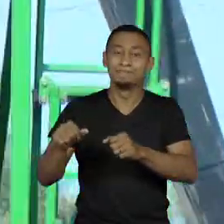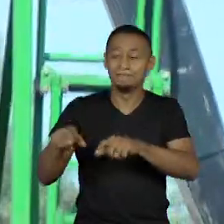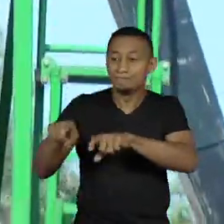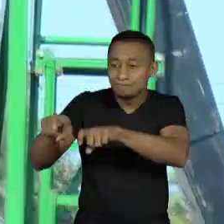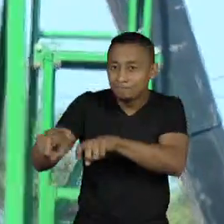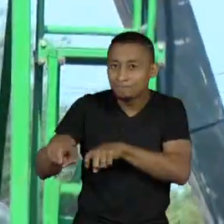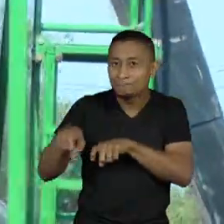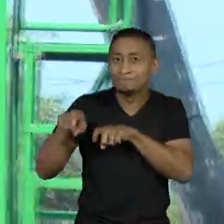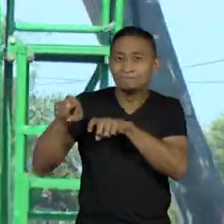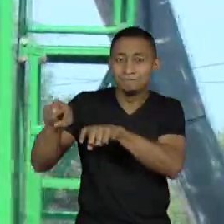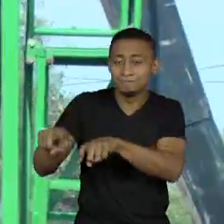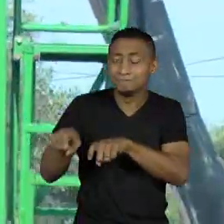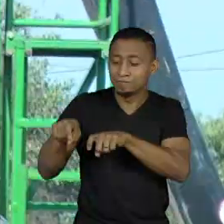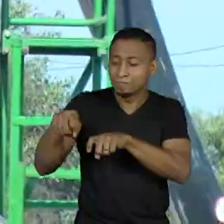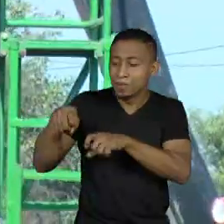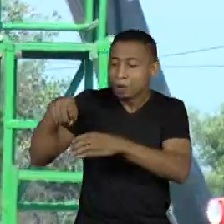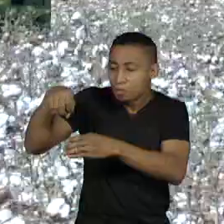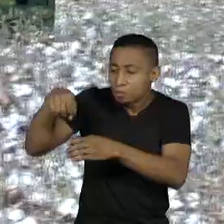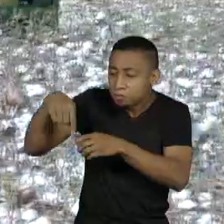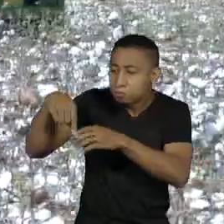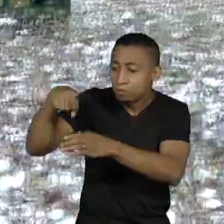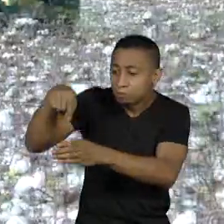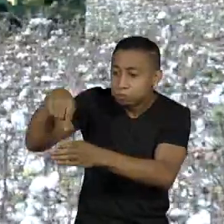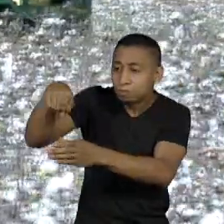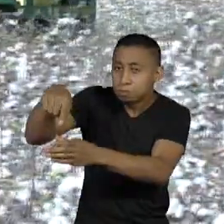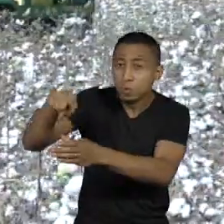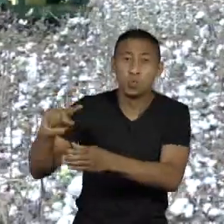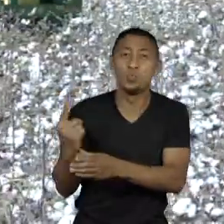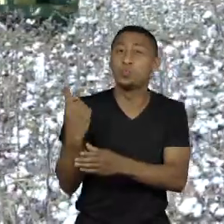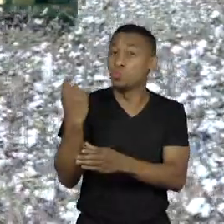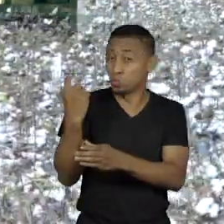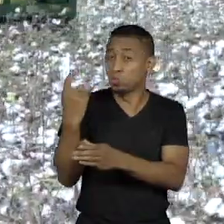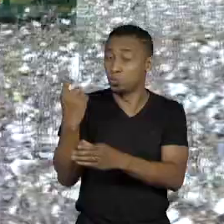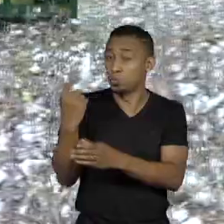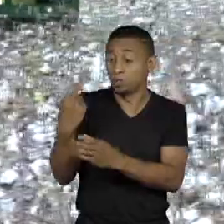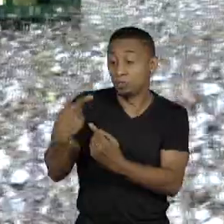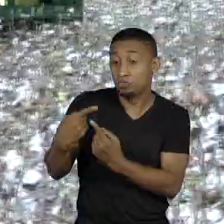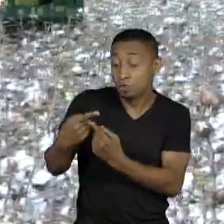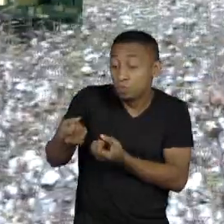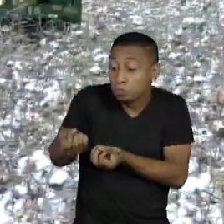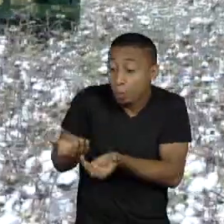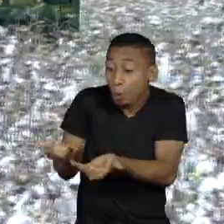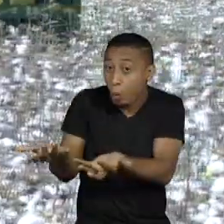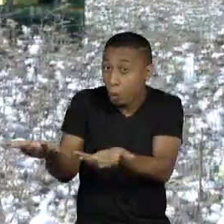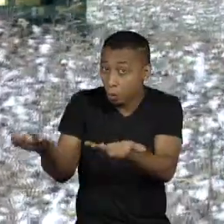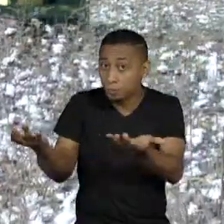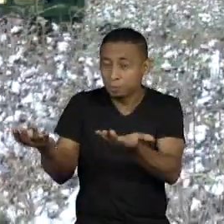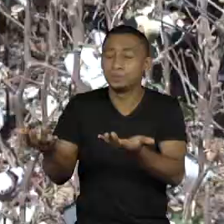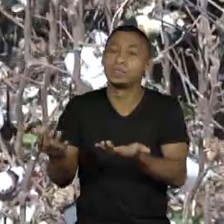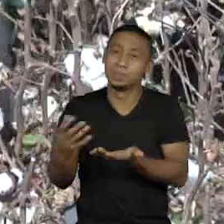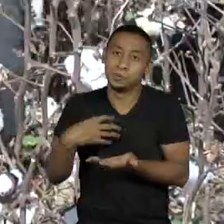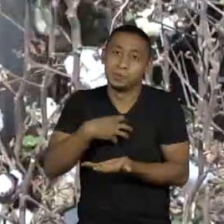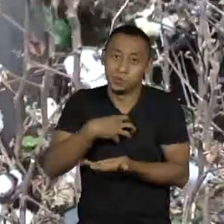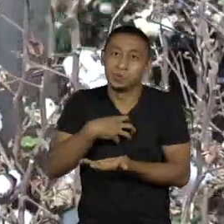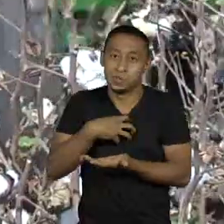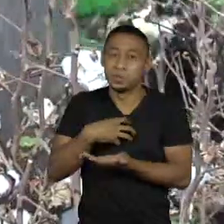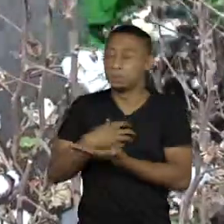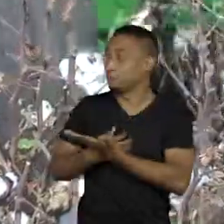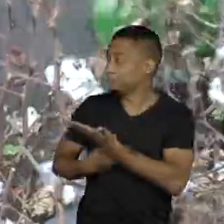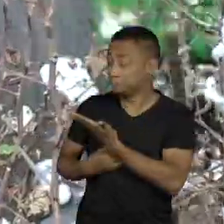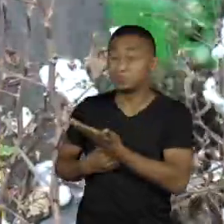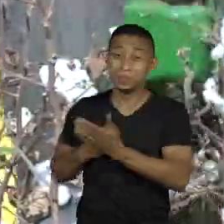agricultura que é uma agricultura em escala, né? Monocultura. Eu tenho algumas condições que vão ser